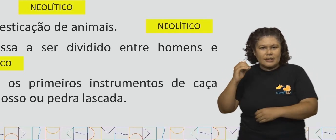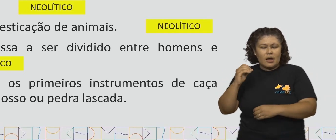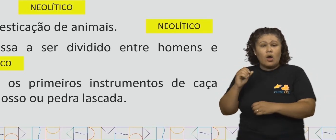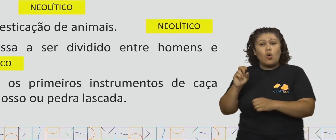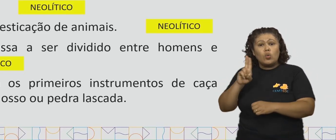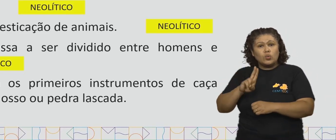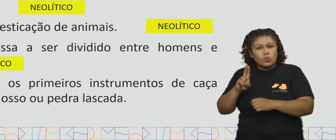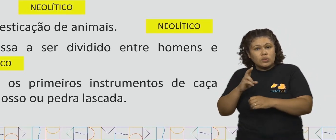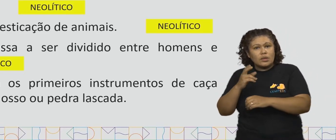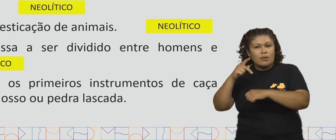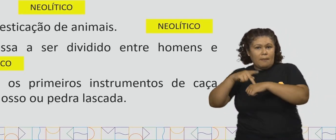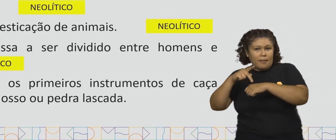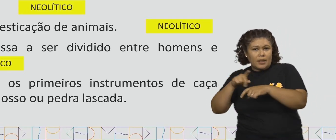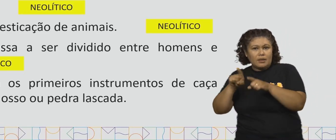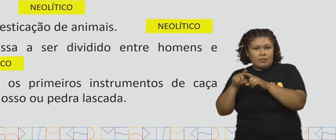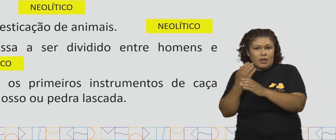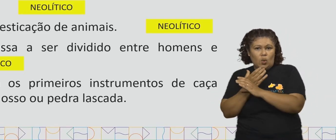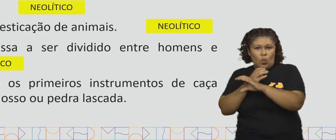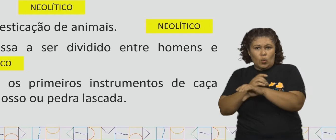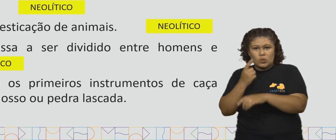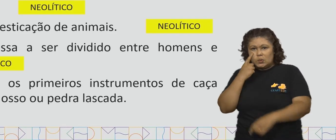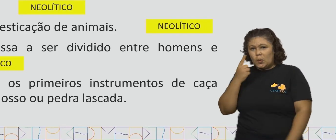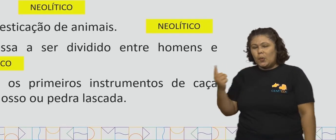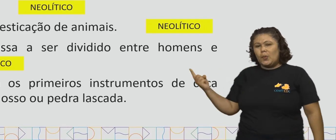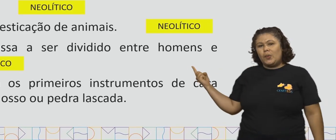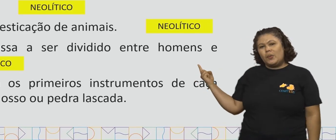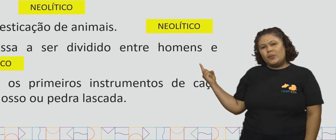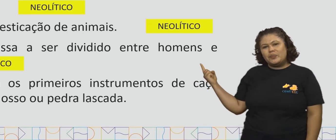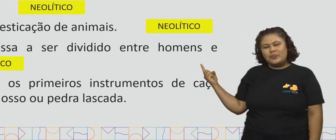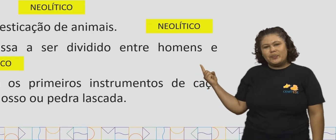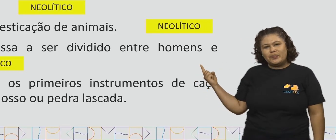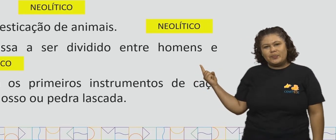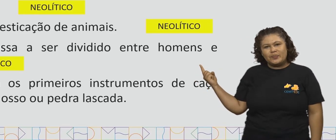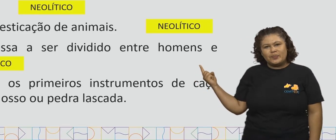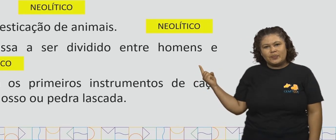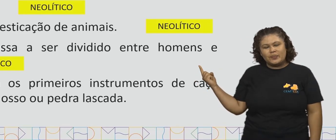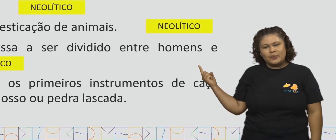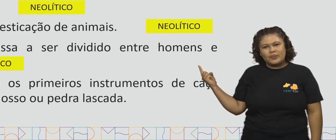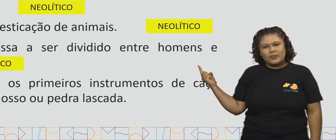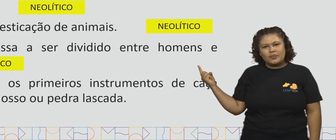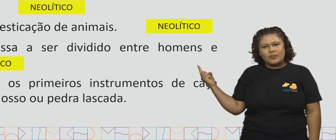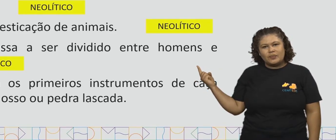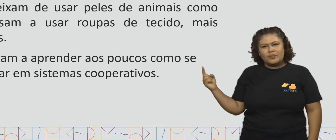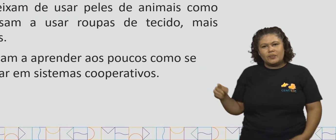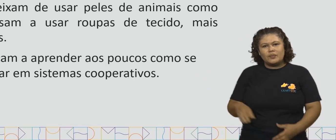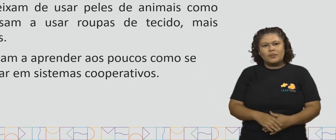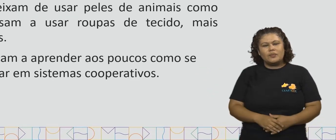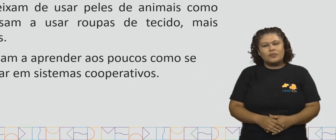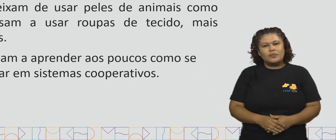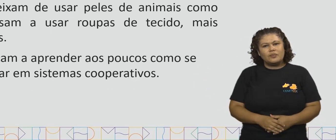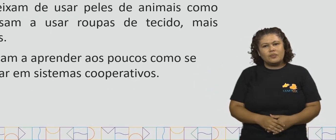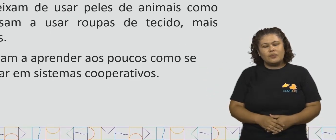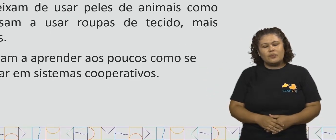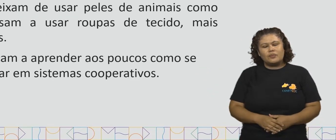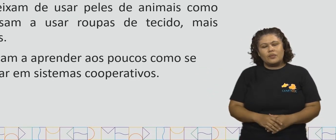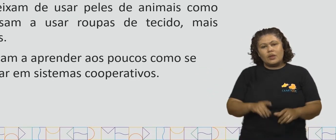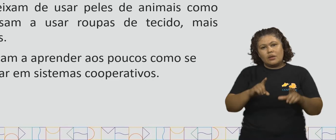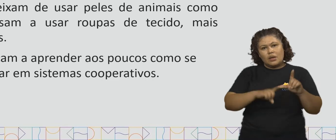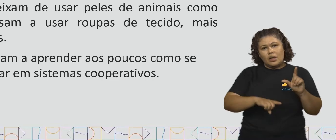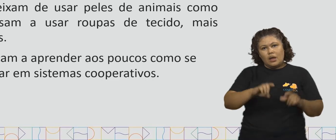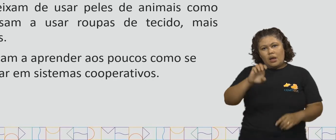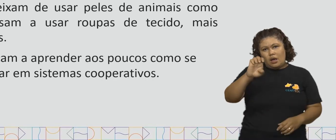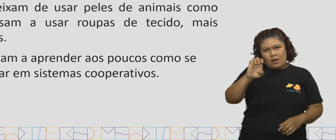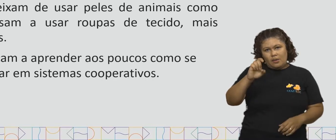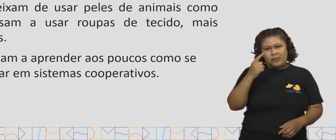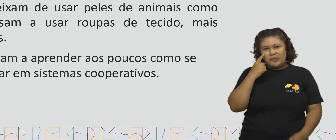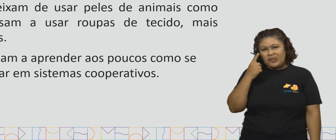No Paleolítico. Se você acertou, muito bem. Tem a outra metade dessa atividade. Na letra E, vamos